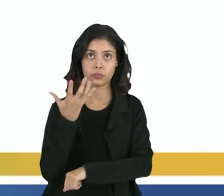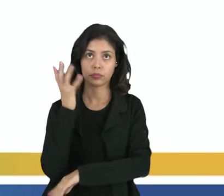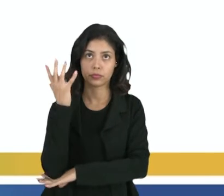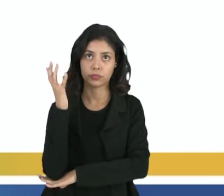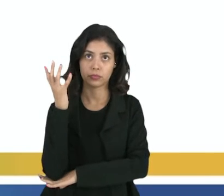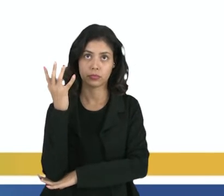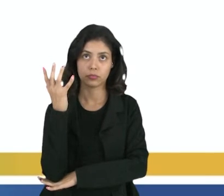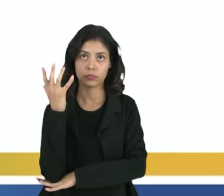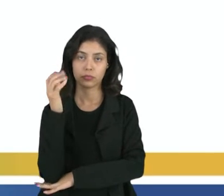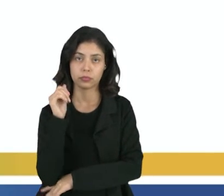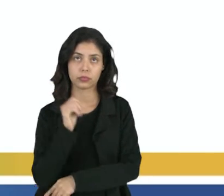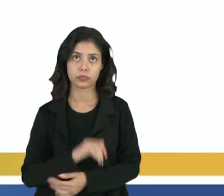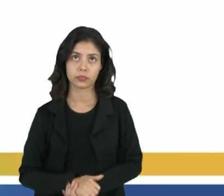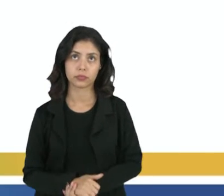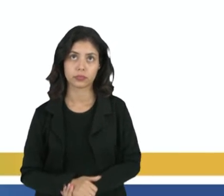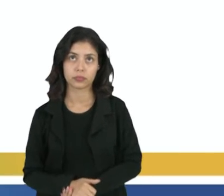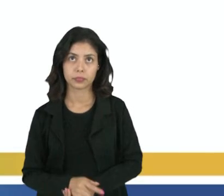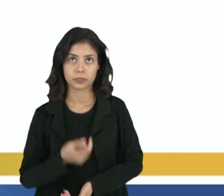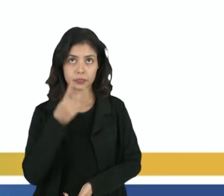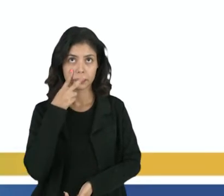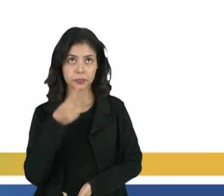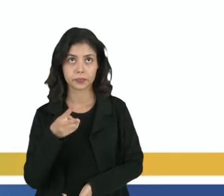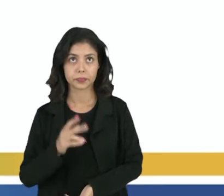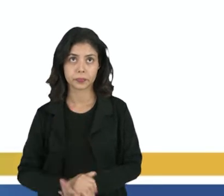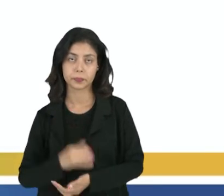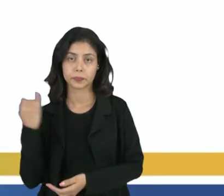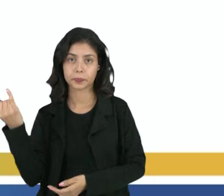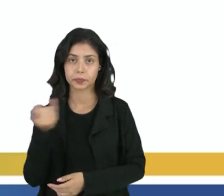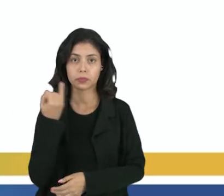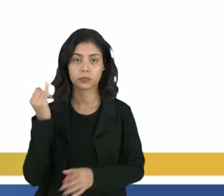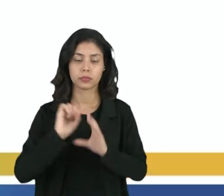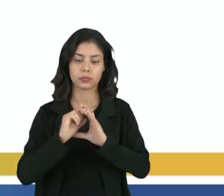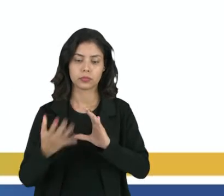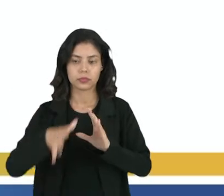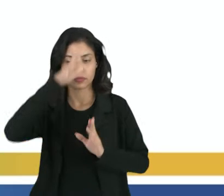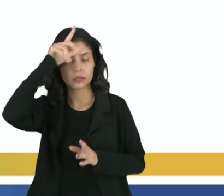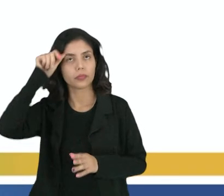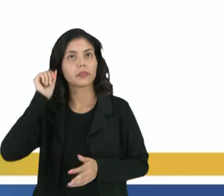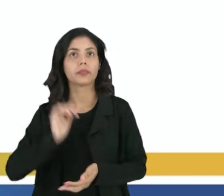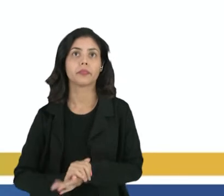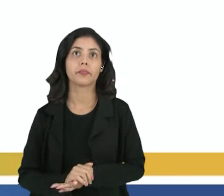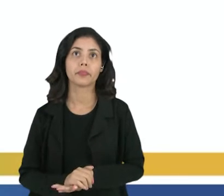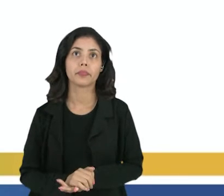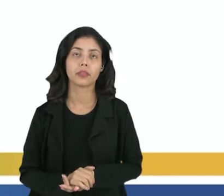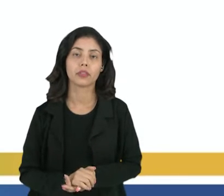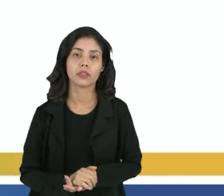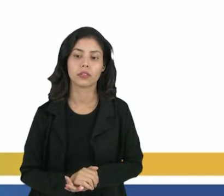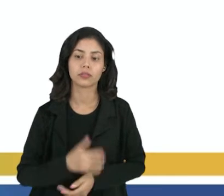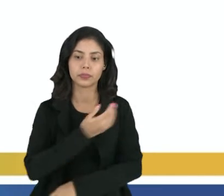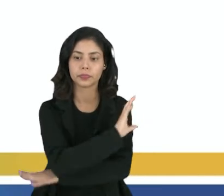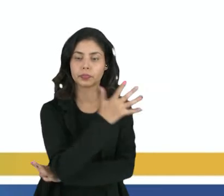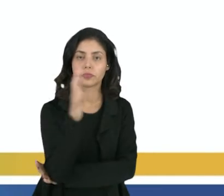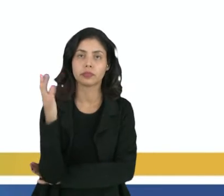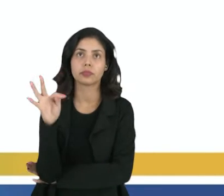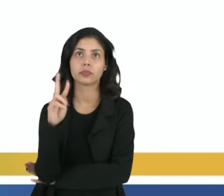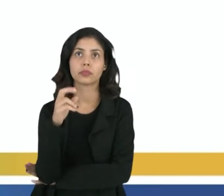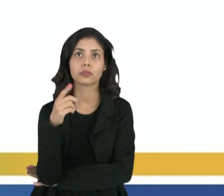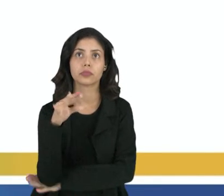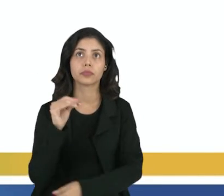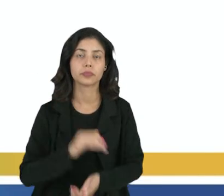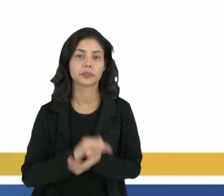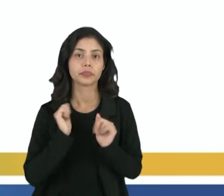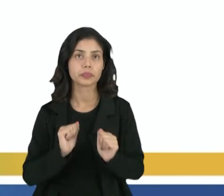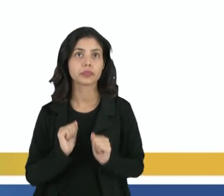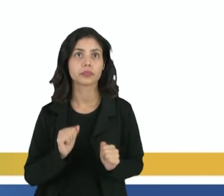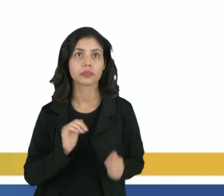e vegetação arbórea. Então, a gente viu as principais características da Amazônia. Ela é uma floresta tropical. Então, a